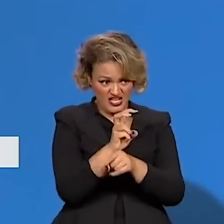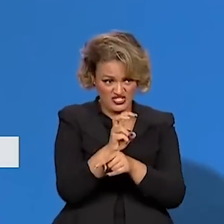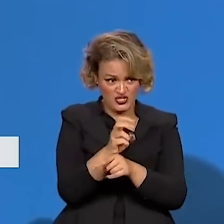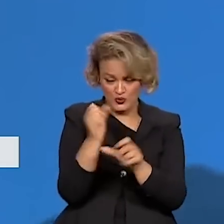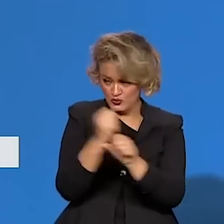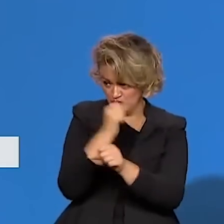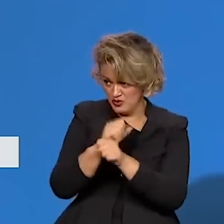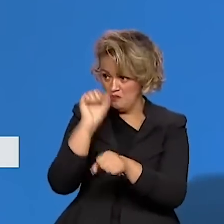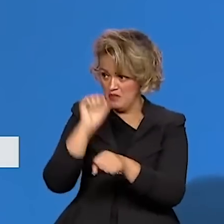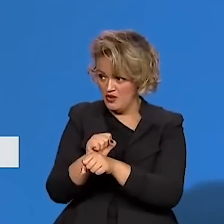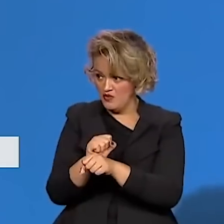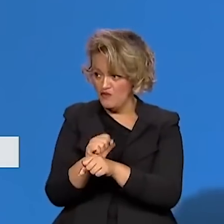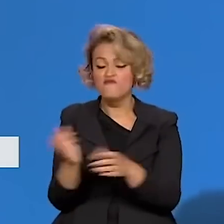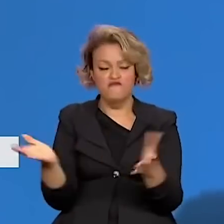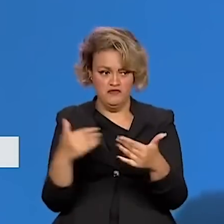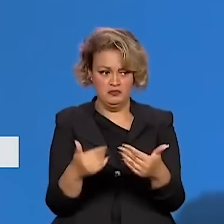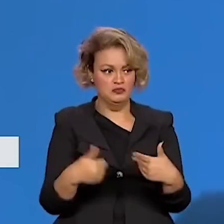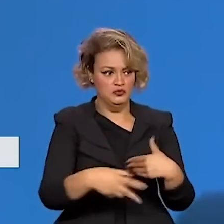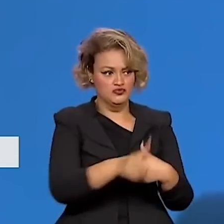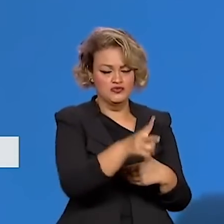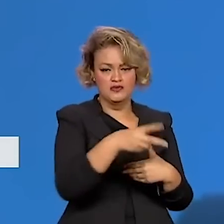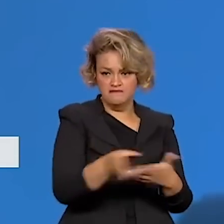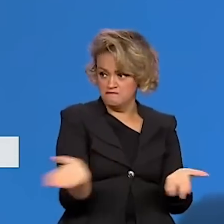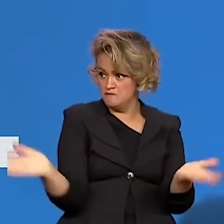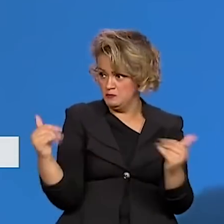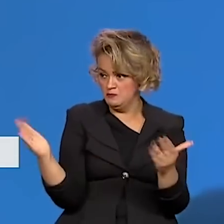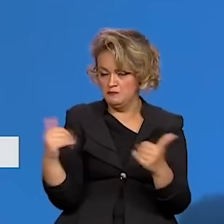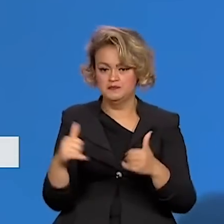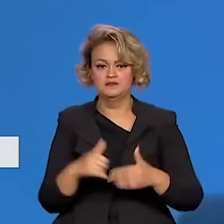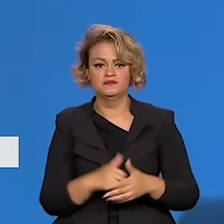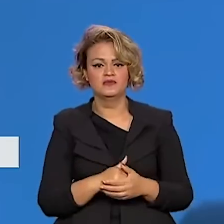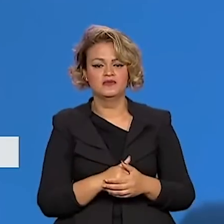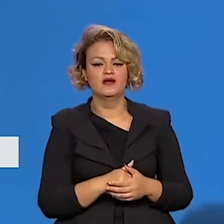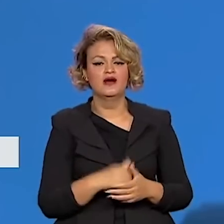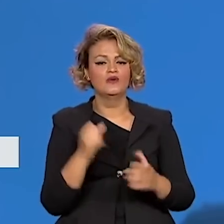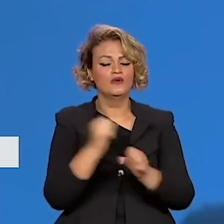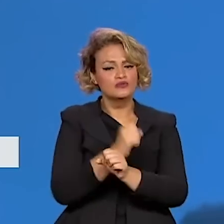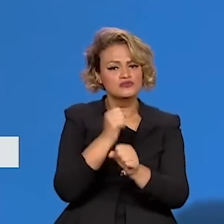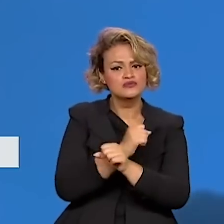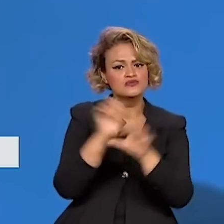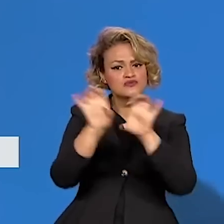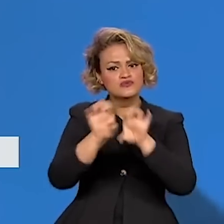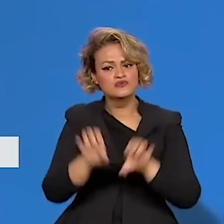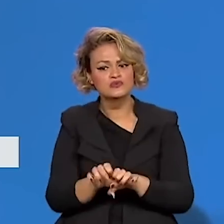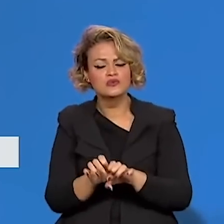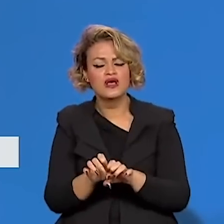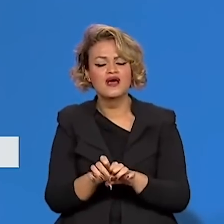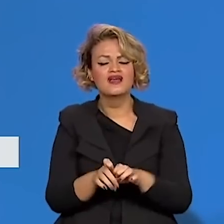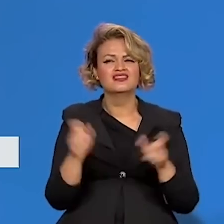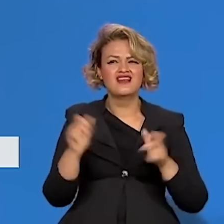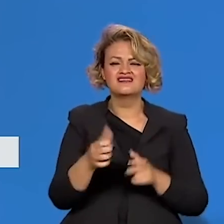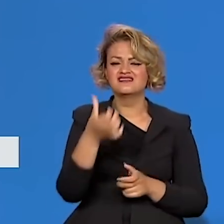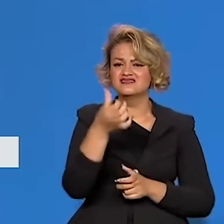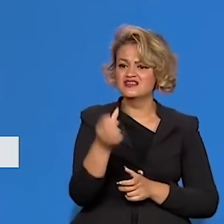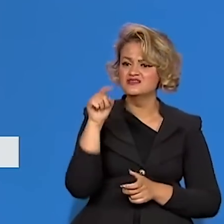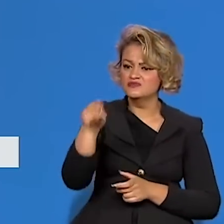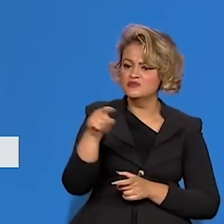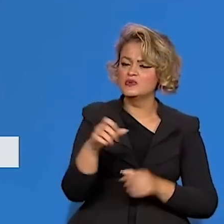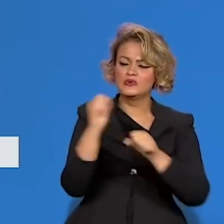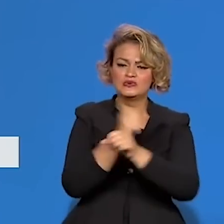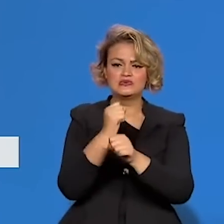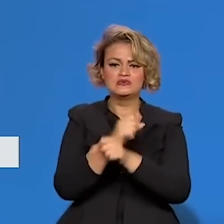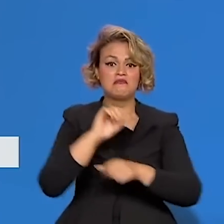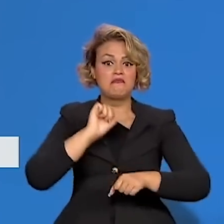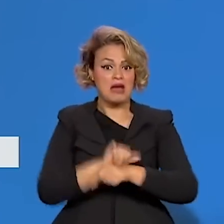estão paralisadas há seis anos no país obra de infraestrutura são quase seis mil obras